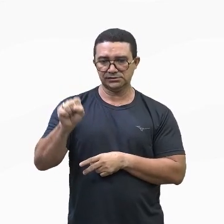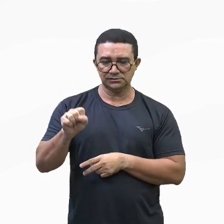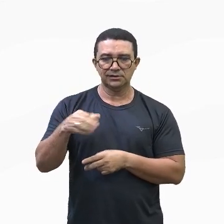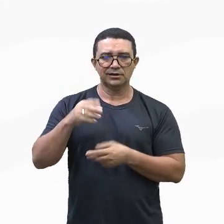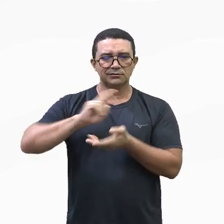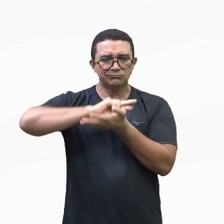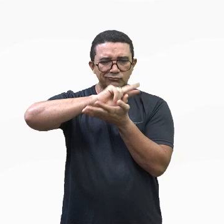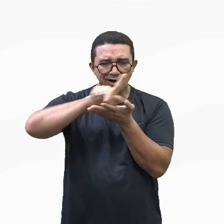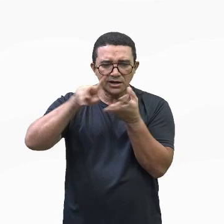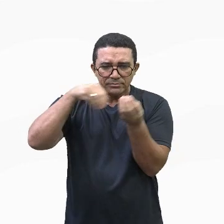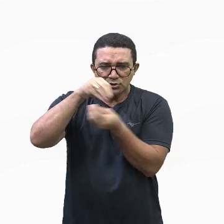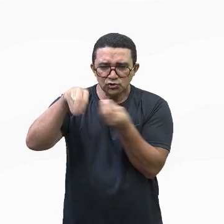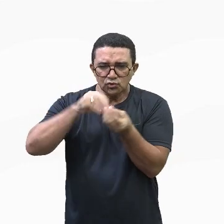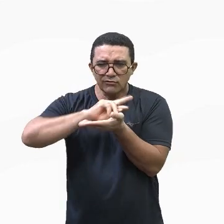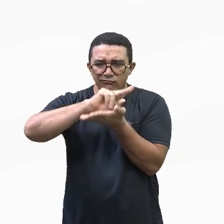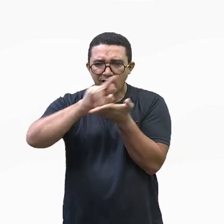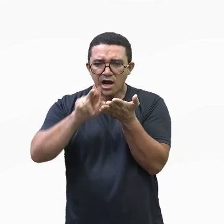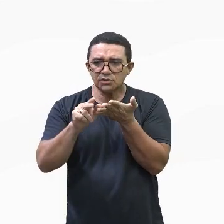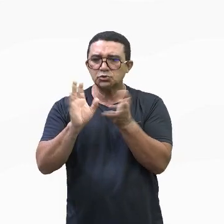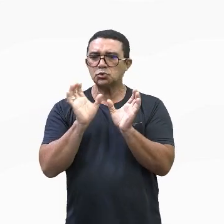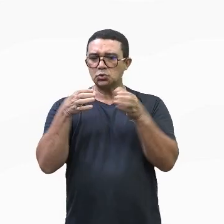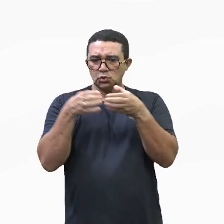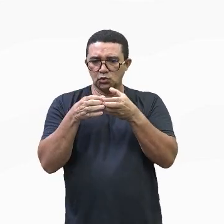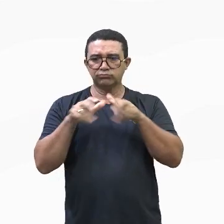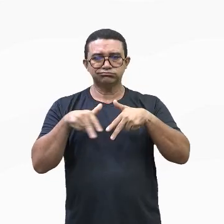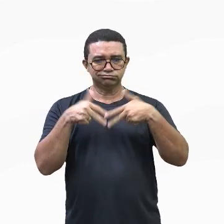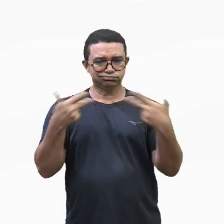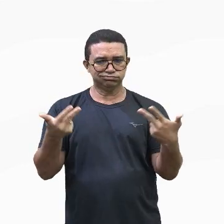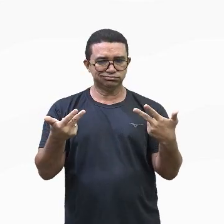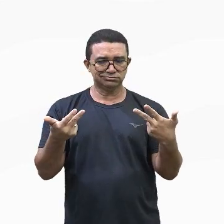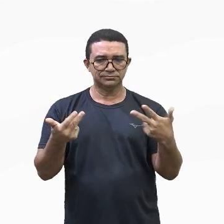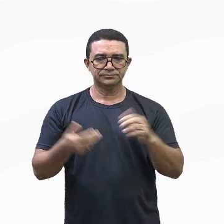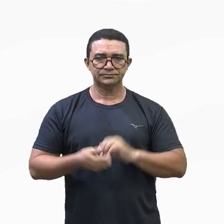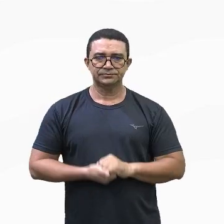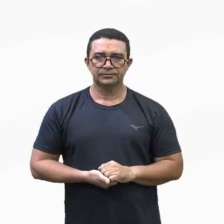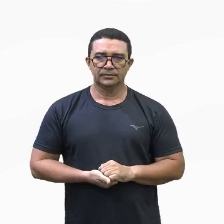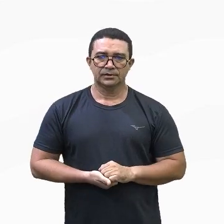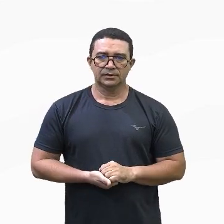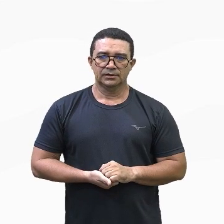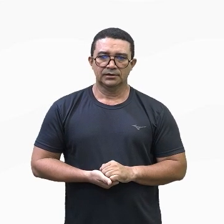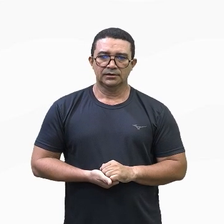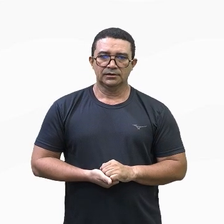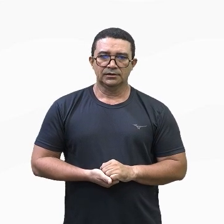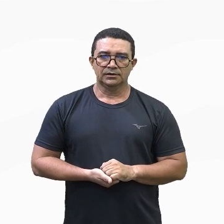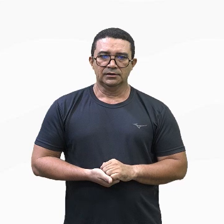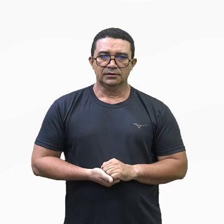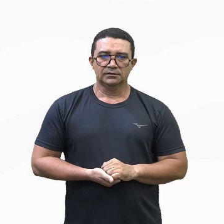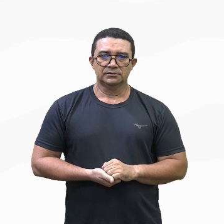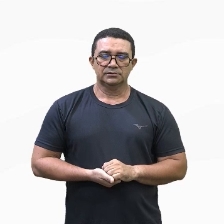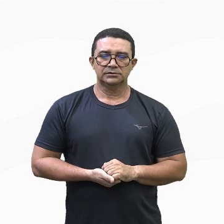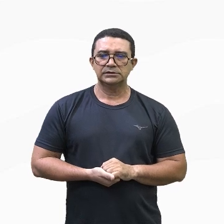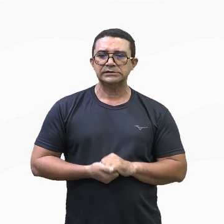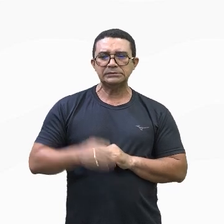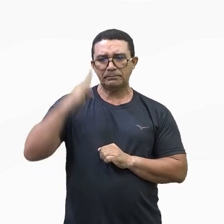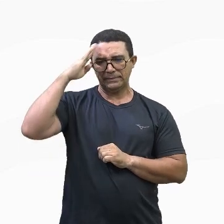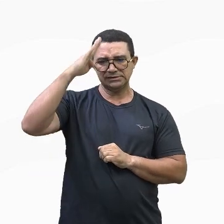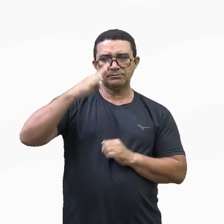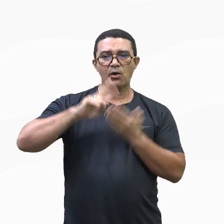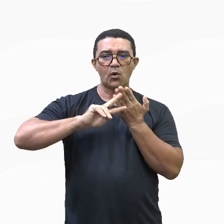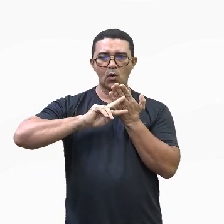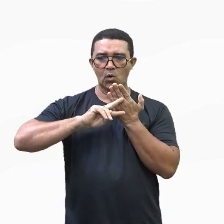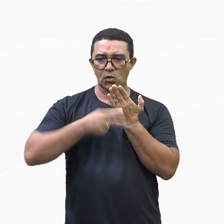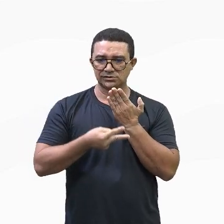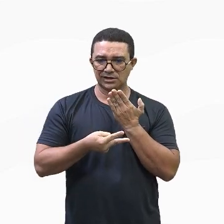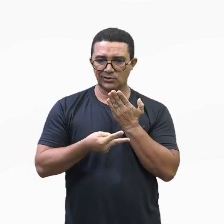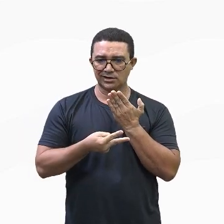étnicos. Então, nós estamos recheados desses conflitos. Adiante. As principais consequências